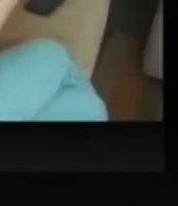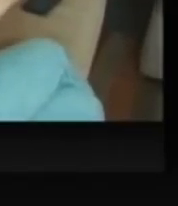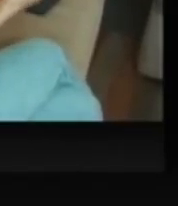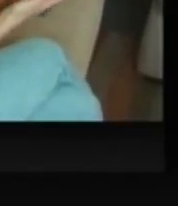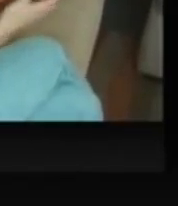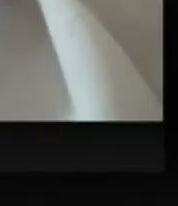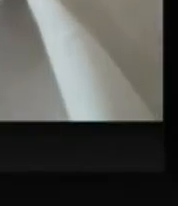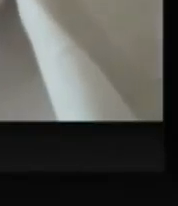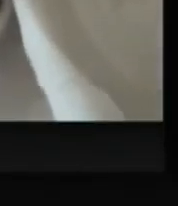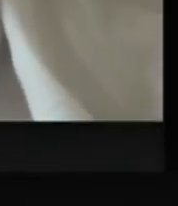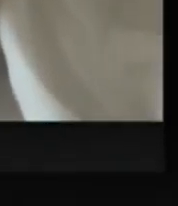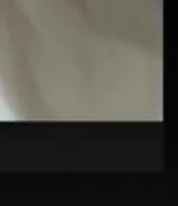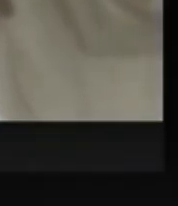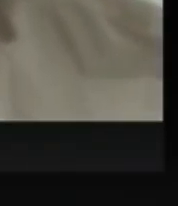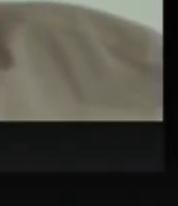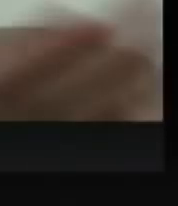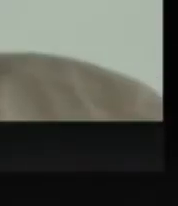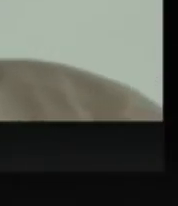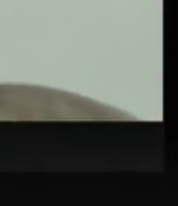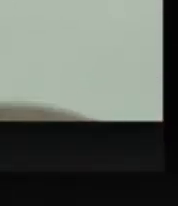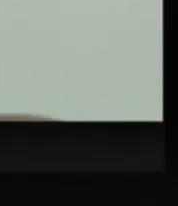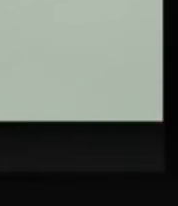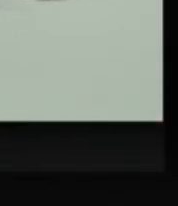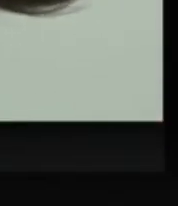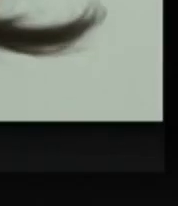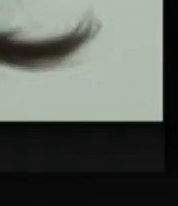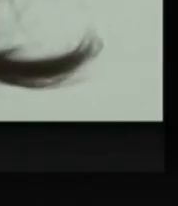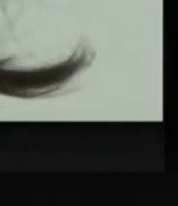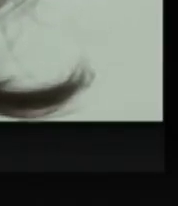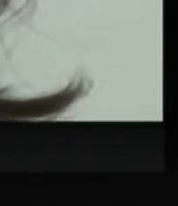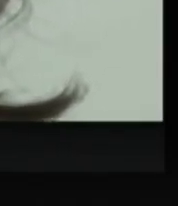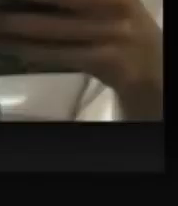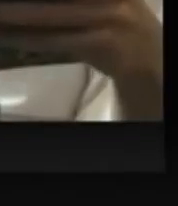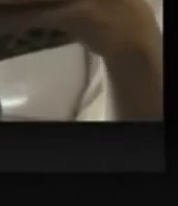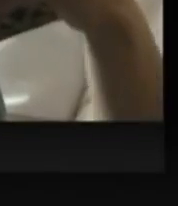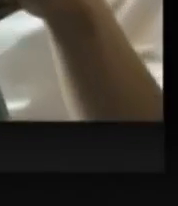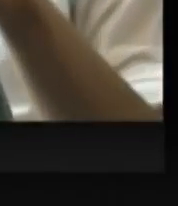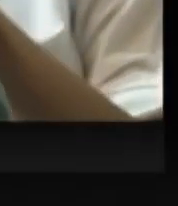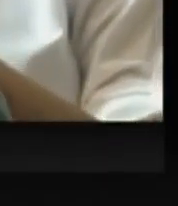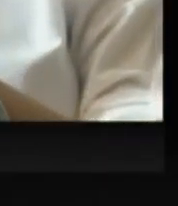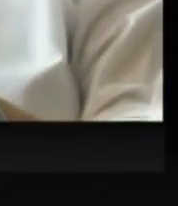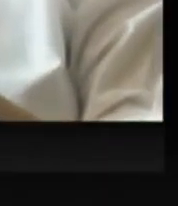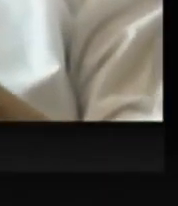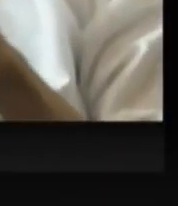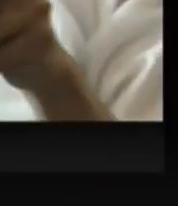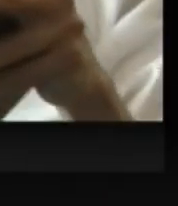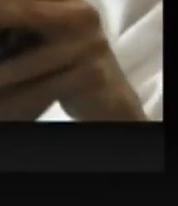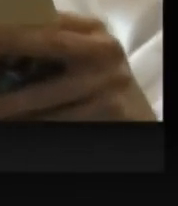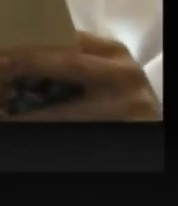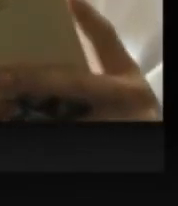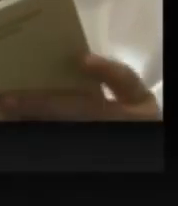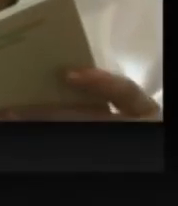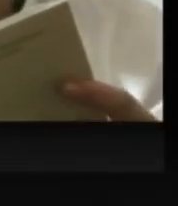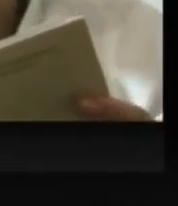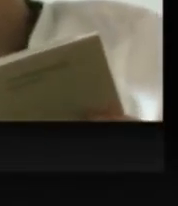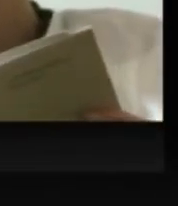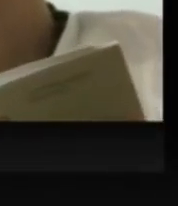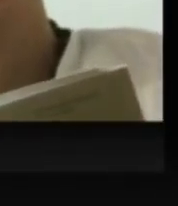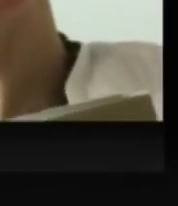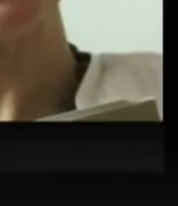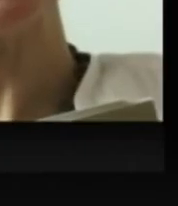Departamento de Ciência Política da Universidade de Brasília já participa do segundo edital do Mulheres Ciência, com um estudo voltado para o gênero